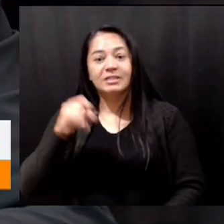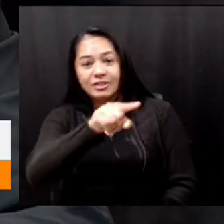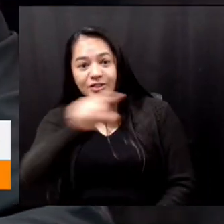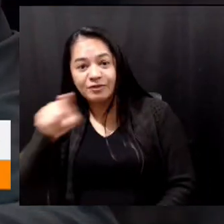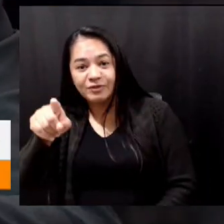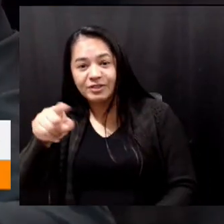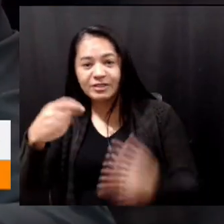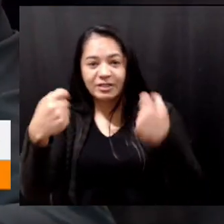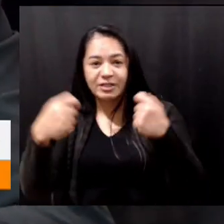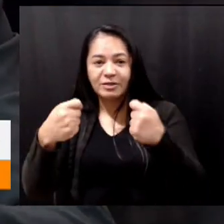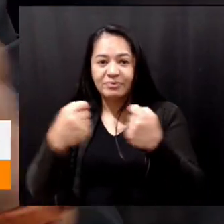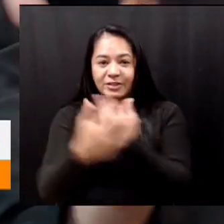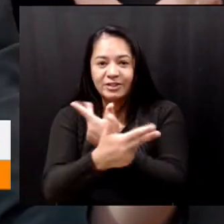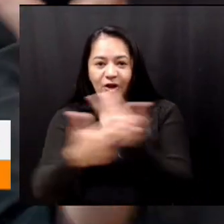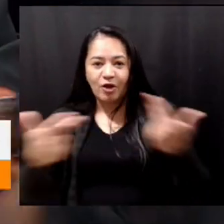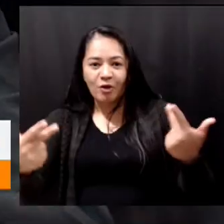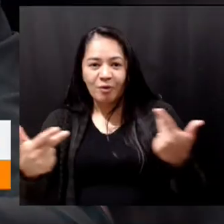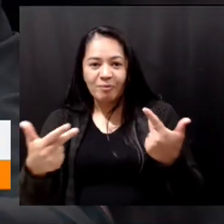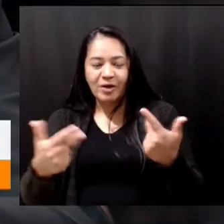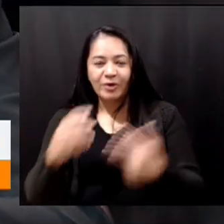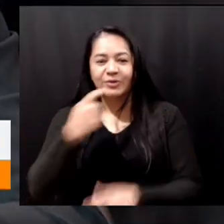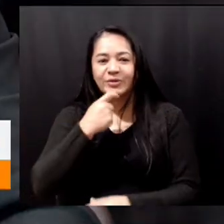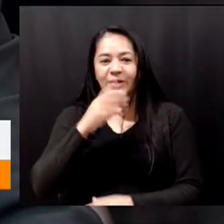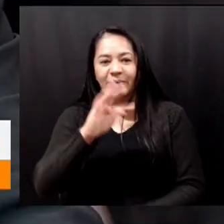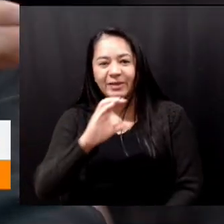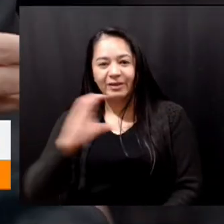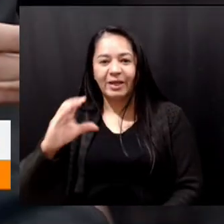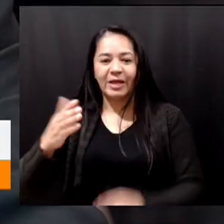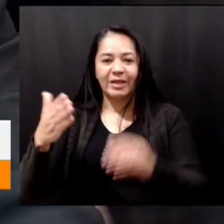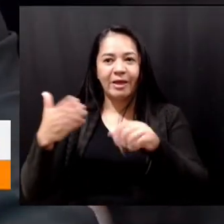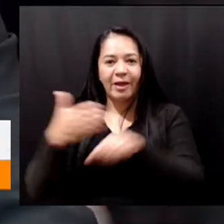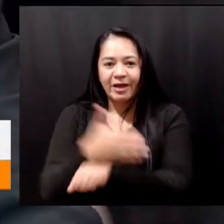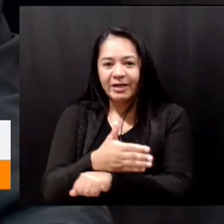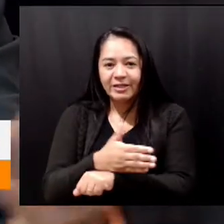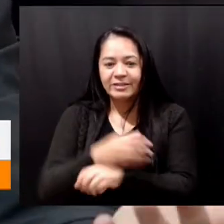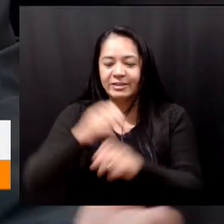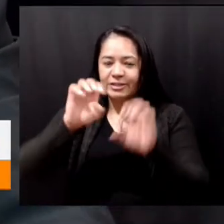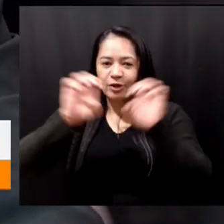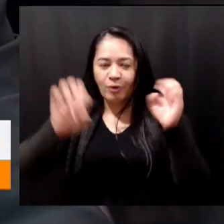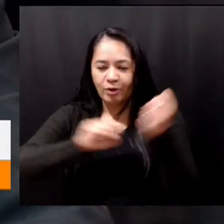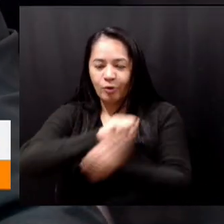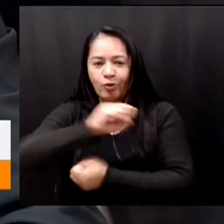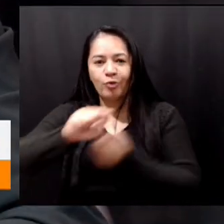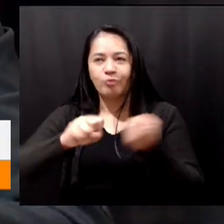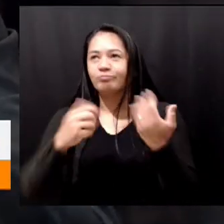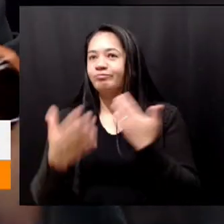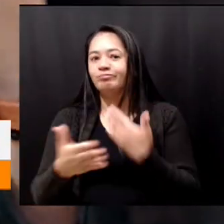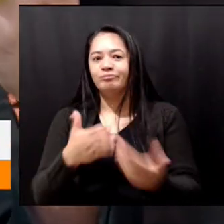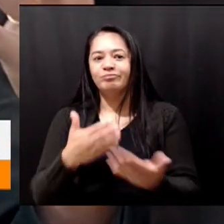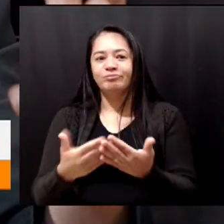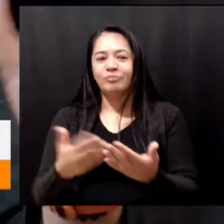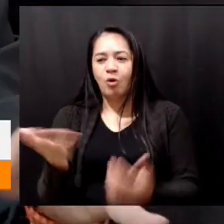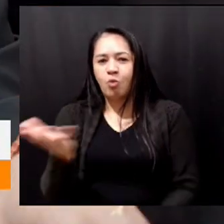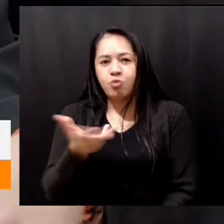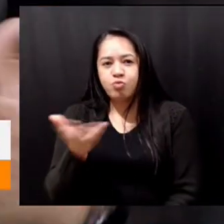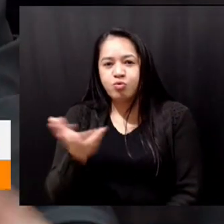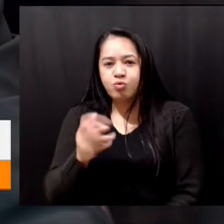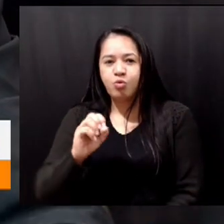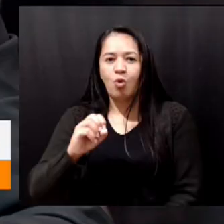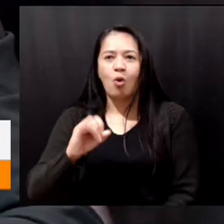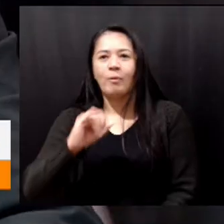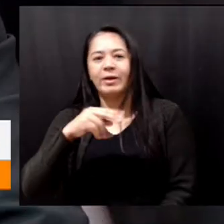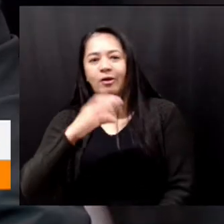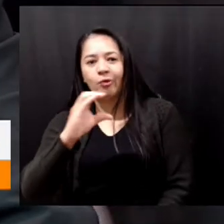Campinas Tech, para acessar qualquer coisa do ecossistema, seja uma grande aceleradora, uma incubadora, um